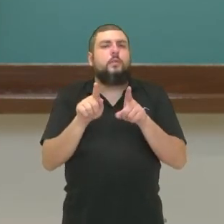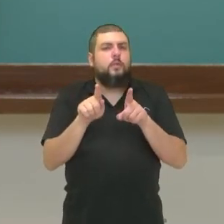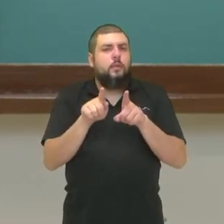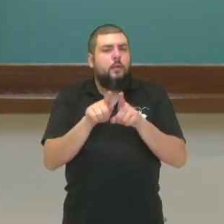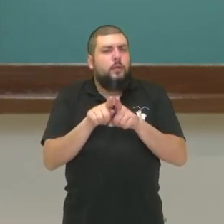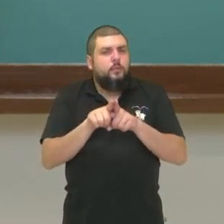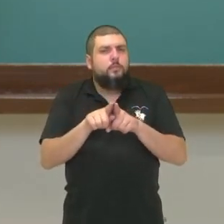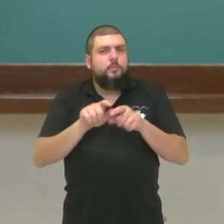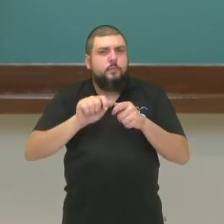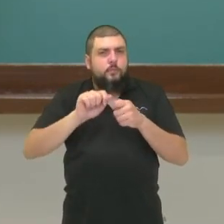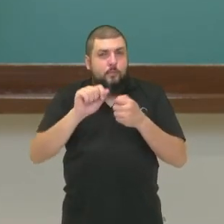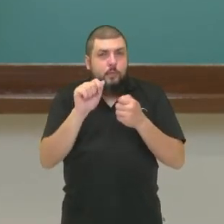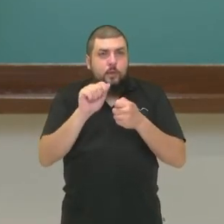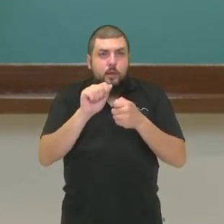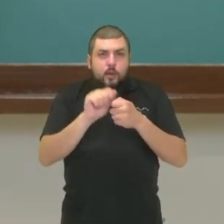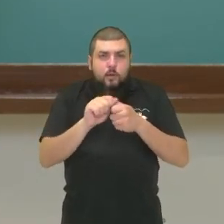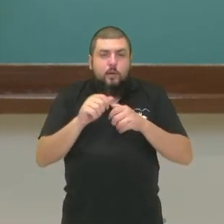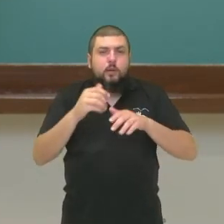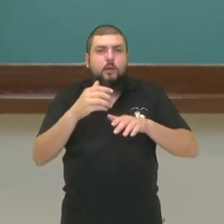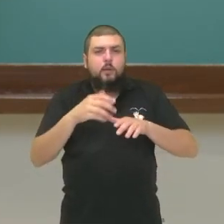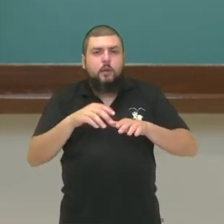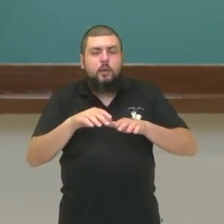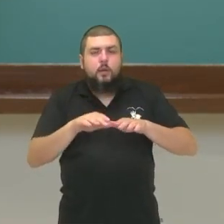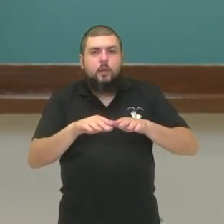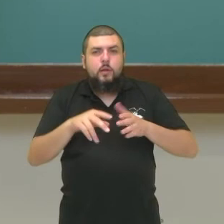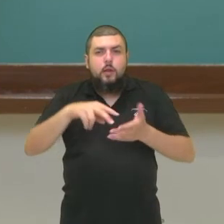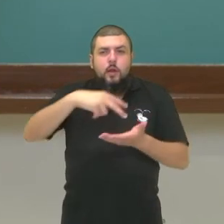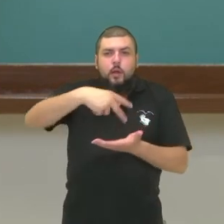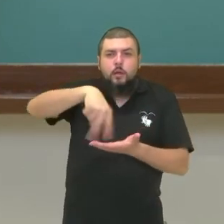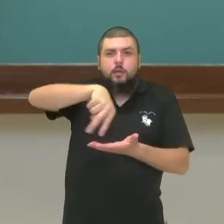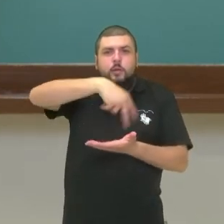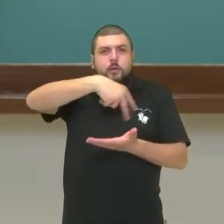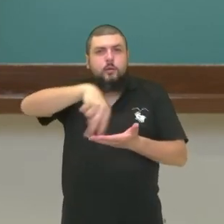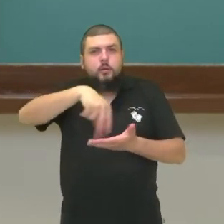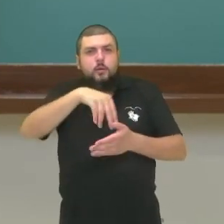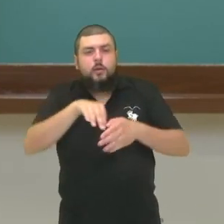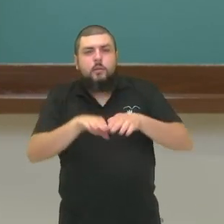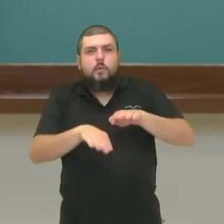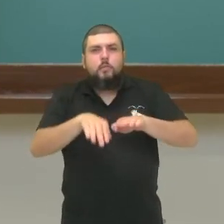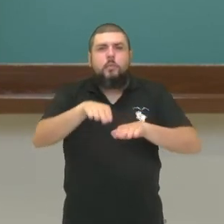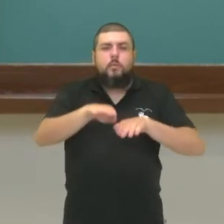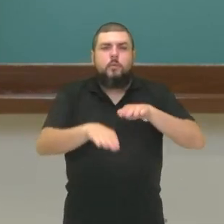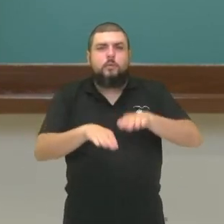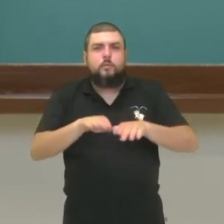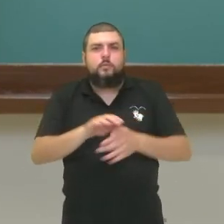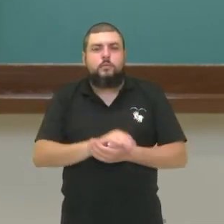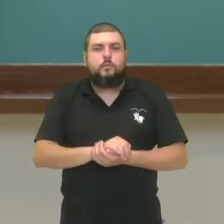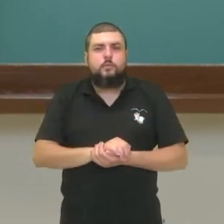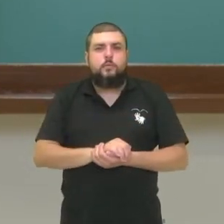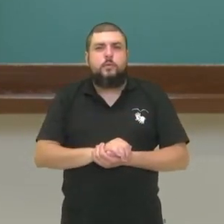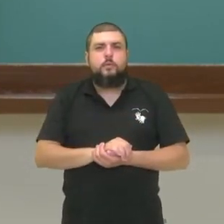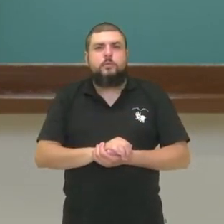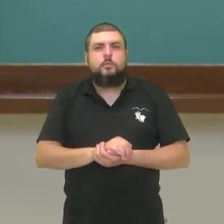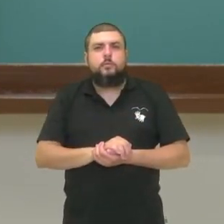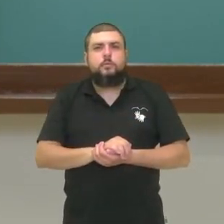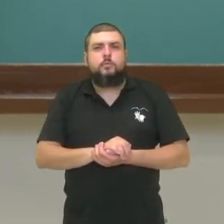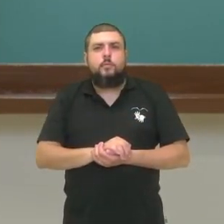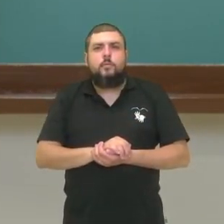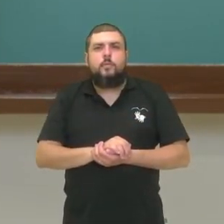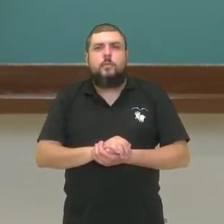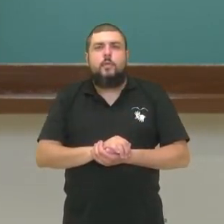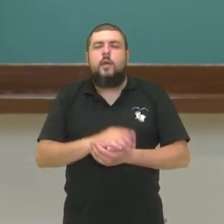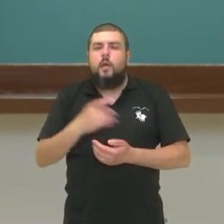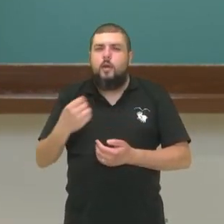conta dessa dança que ele executava nas suas músicas, tá? E esse passo que eu falei para vocês,